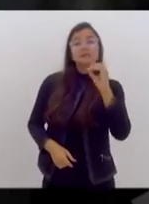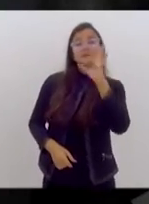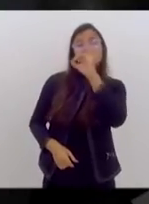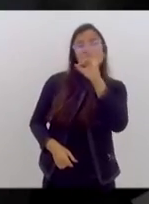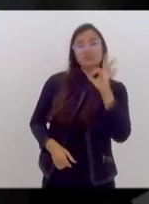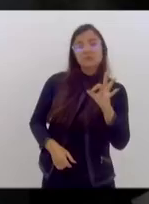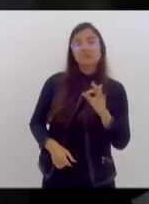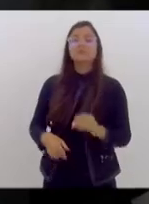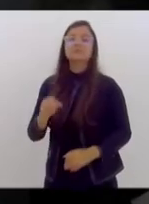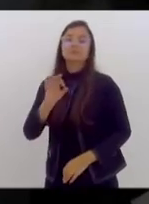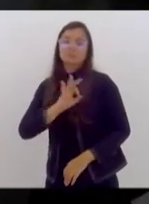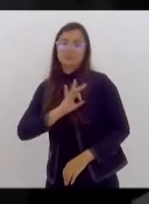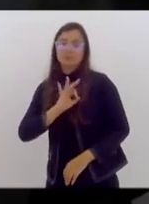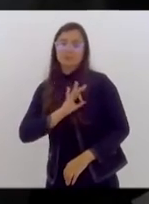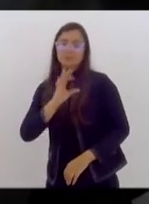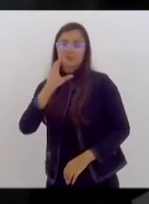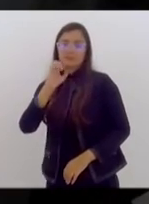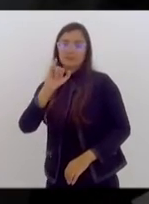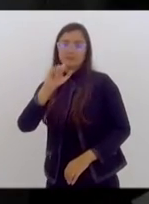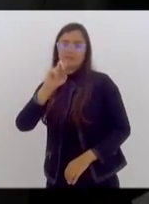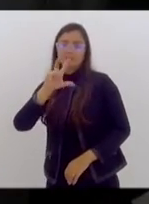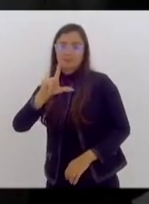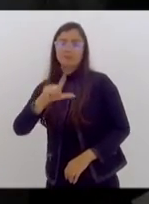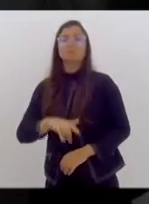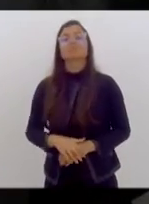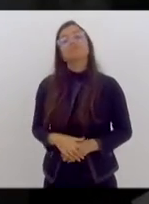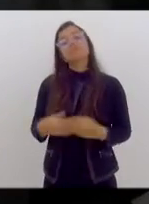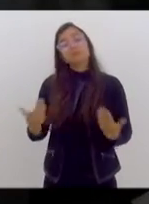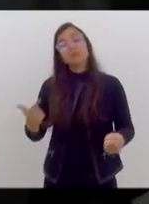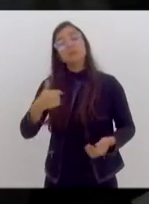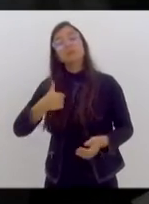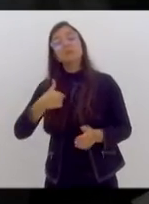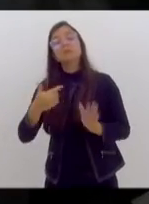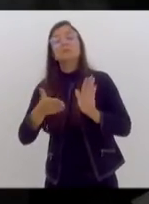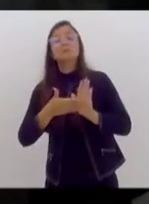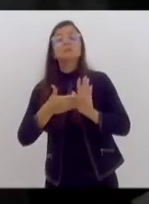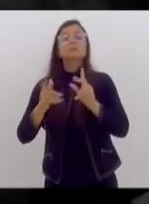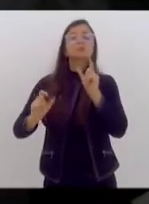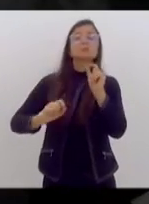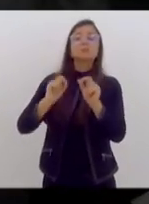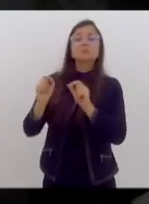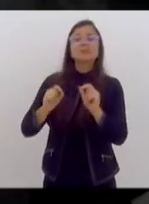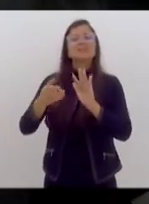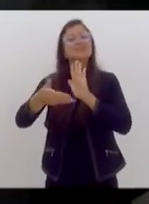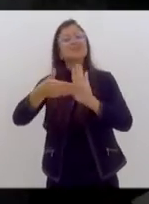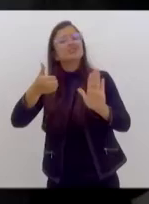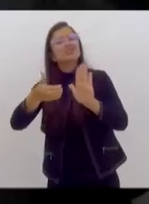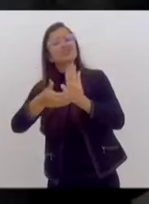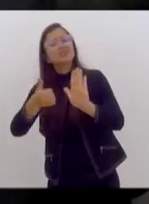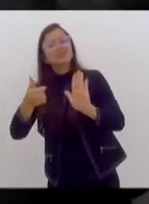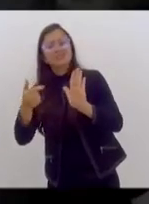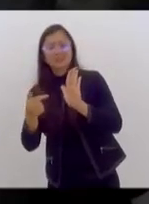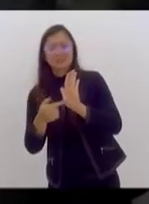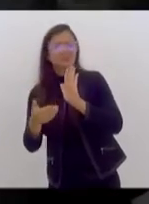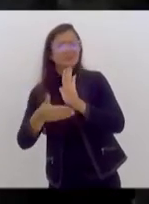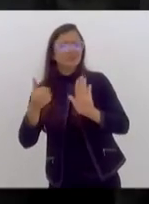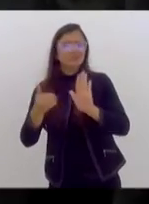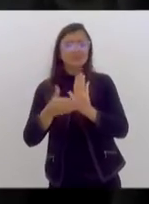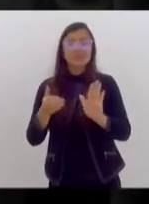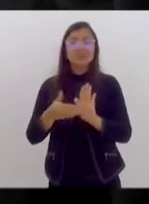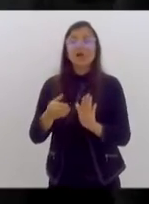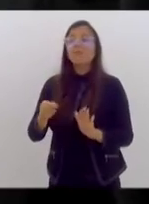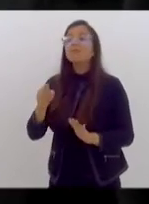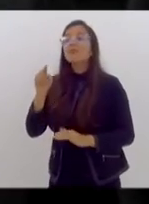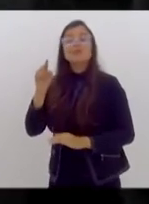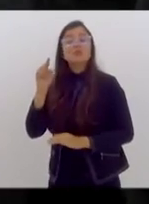O que é proposto aqui é retirar tudo isso e mandar para o fundo especial dos